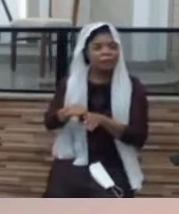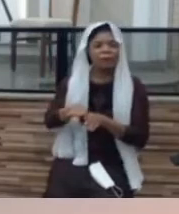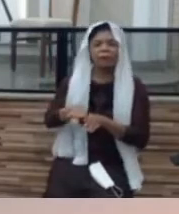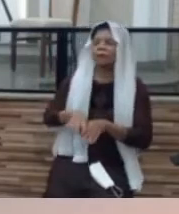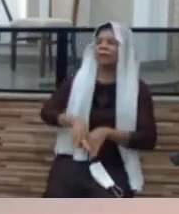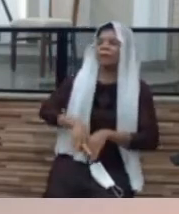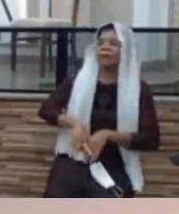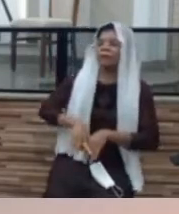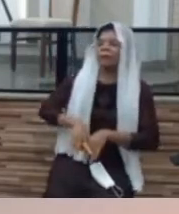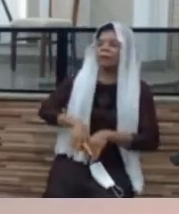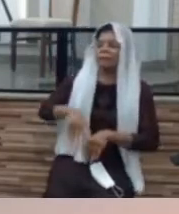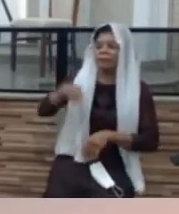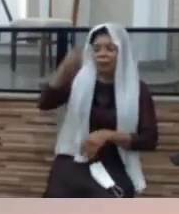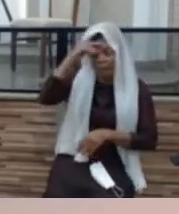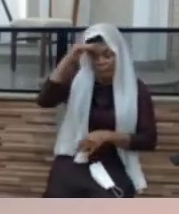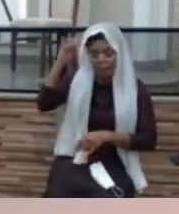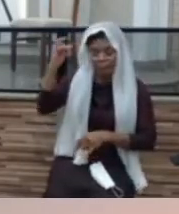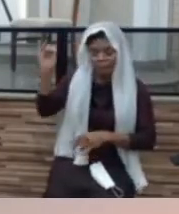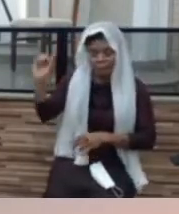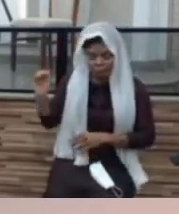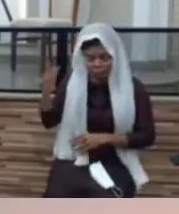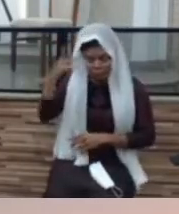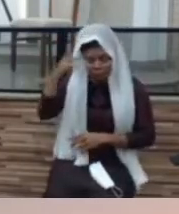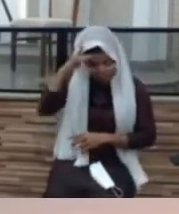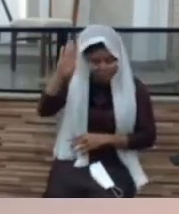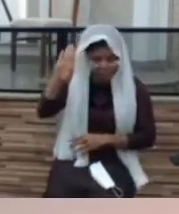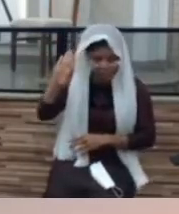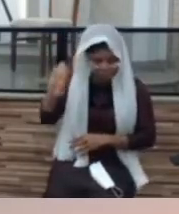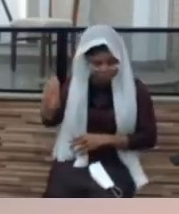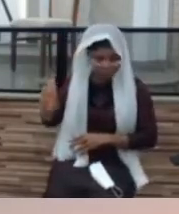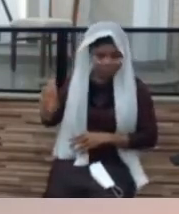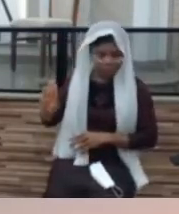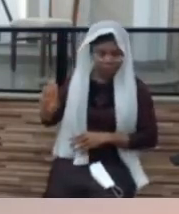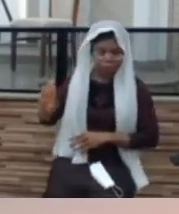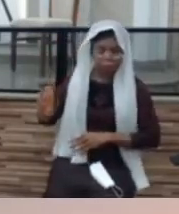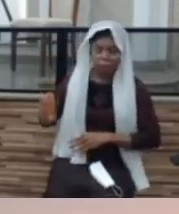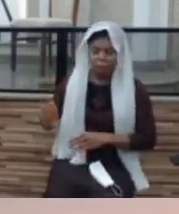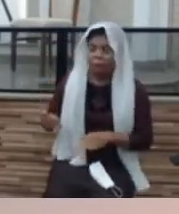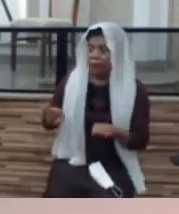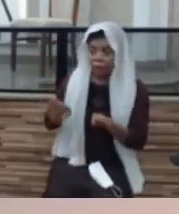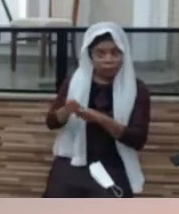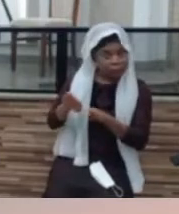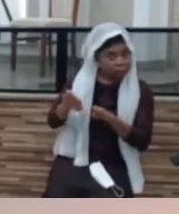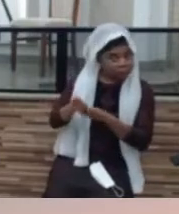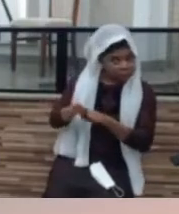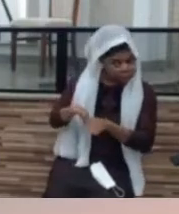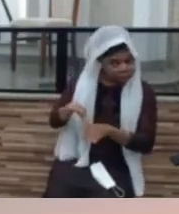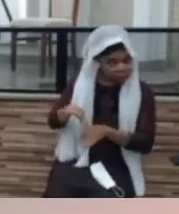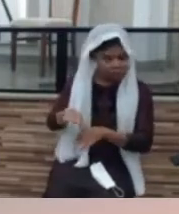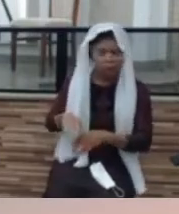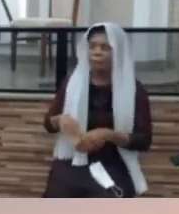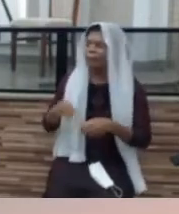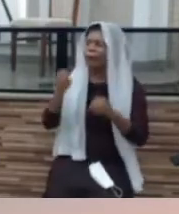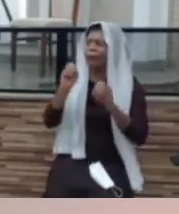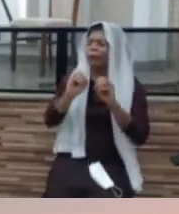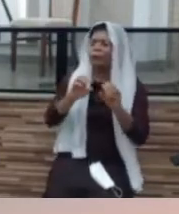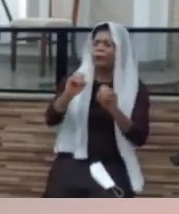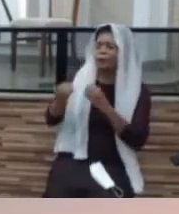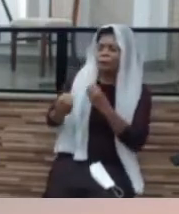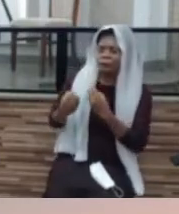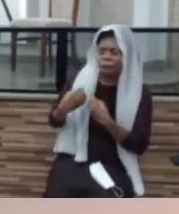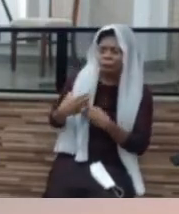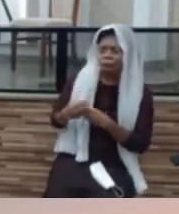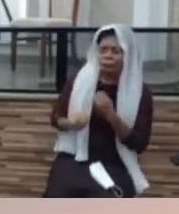capítulo, se não me falha a memória, capítulo 16, irmãos, ensina que a esperança demorada, ela enfraquece o